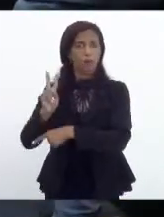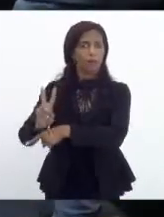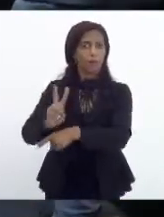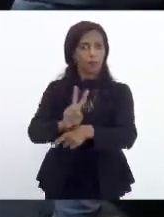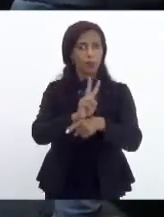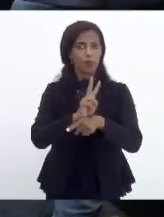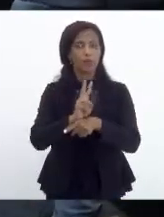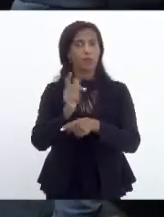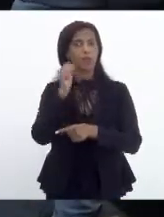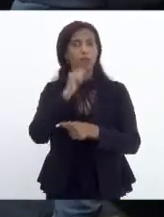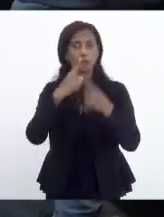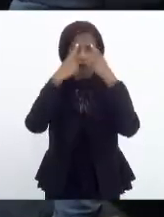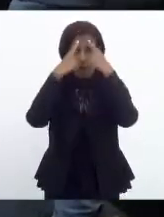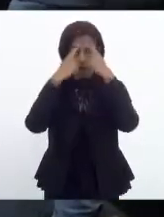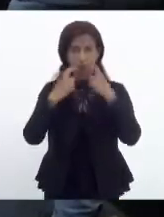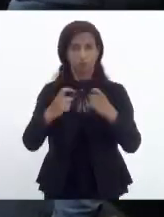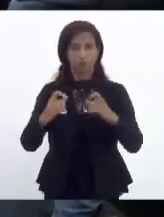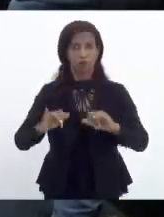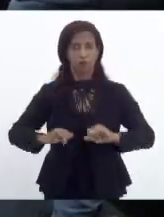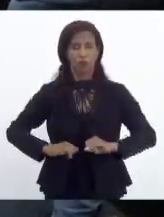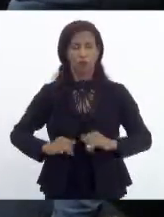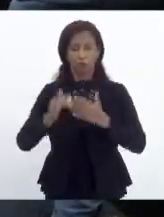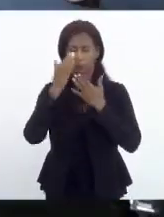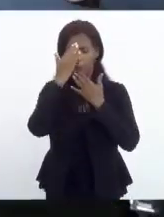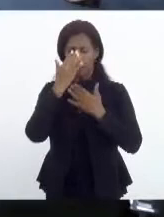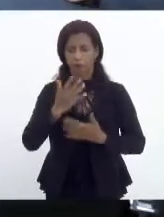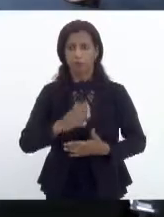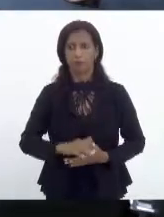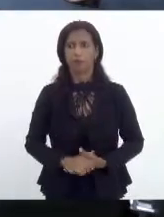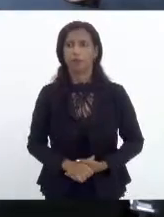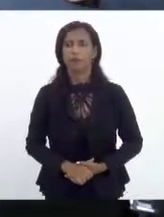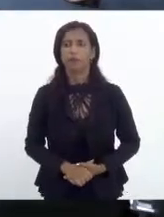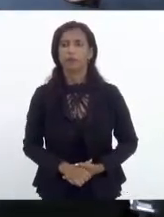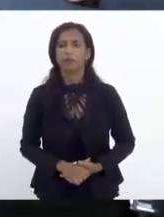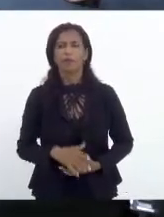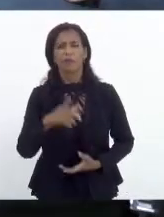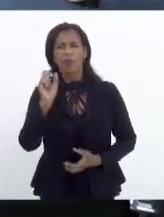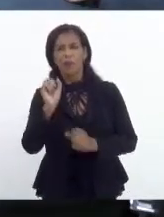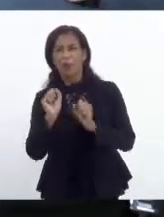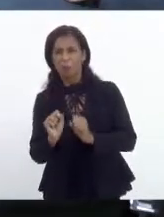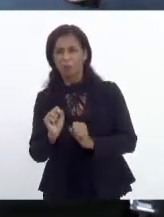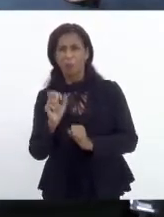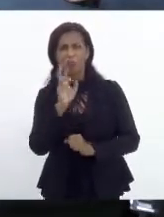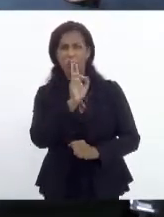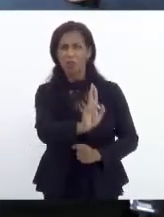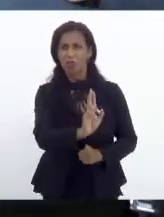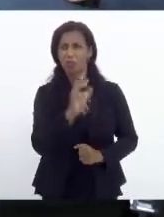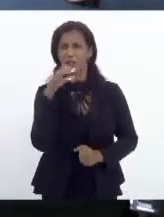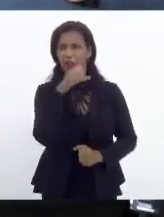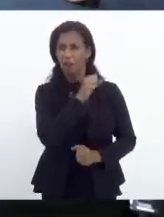proteção às mulheres vítimas de violência. Obrigada, presidente. Presidente, o senhor me permite responder só para...